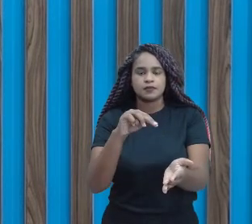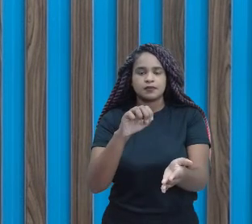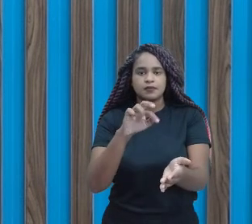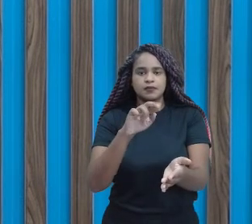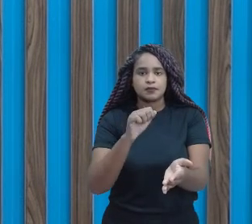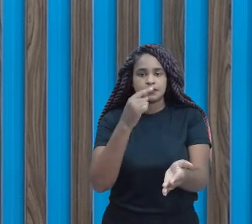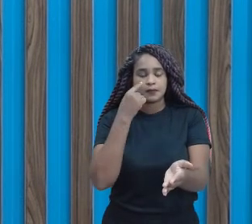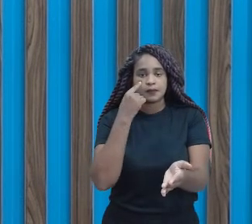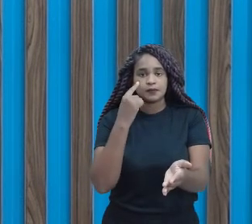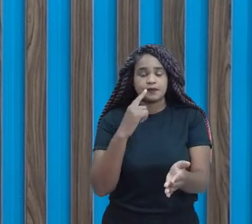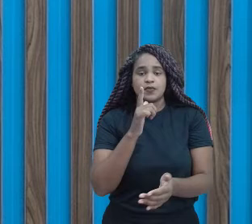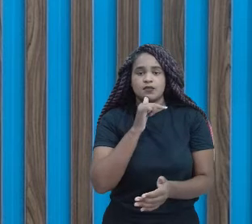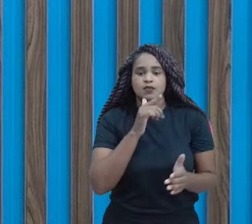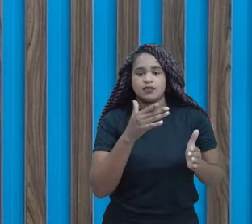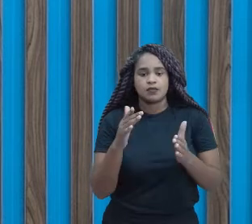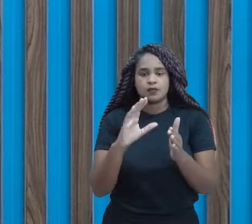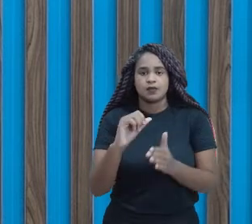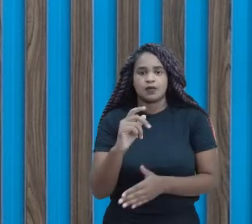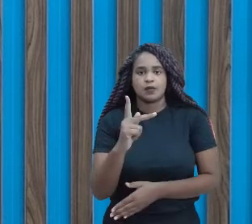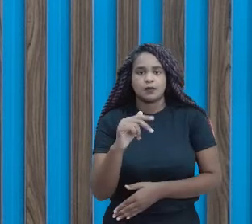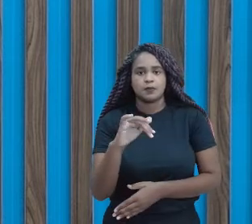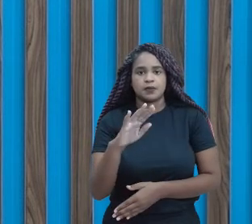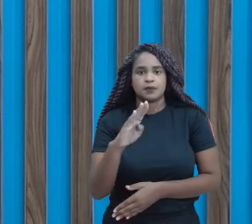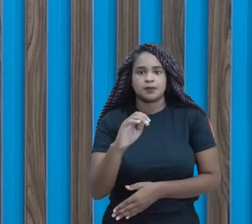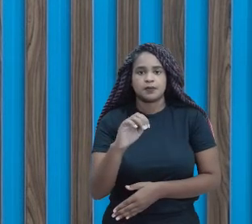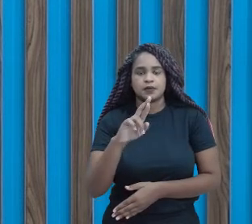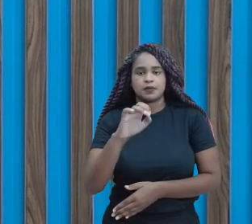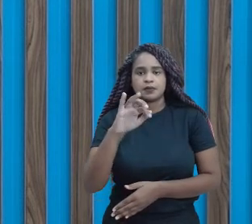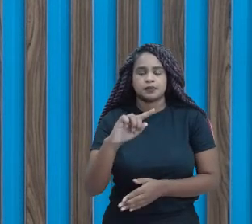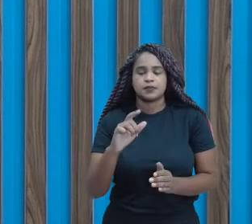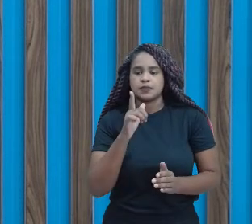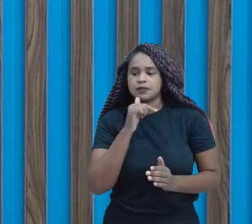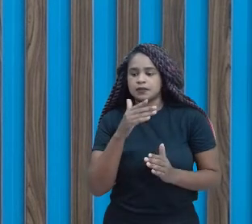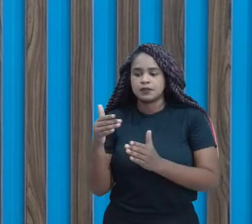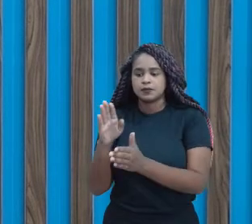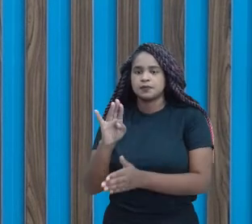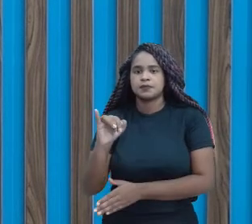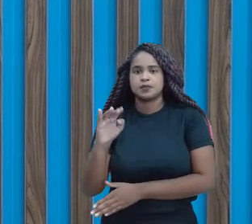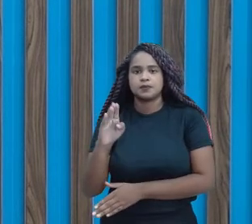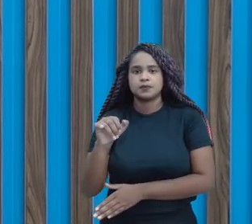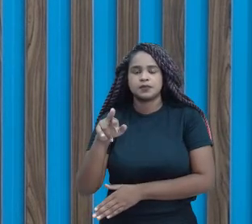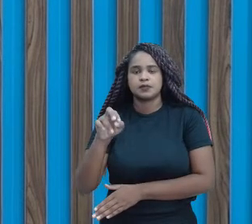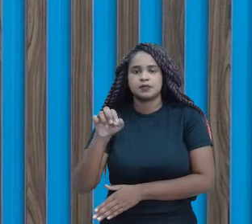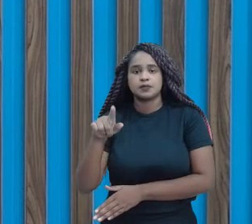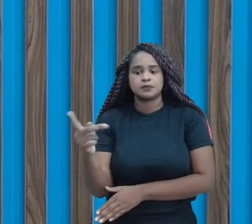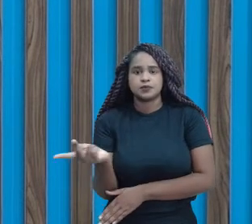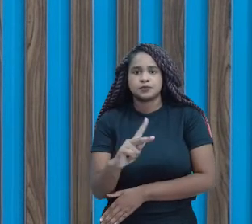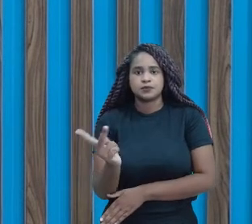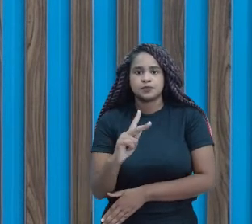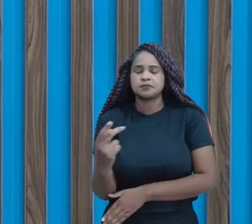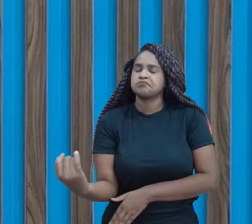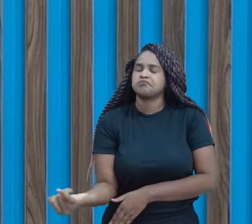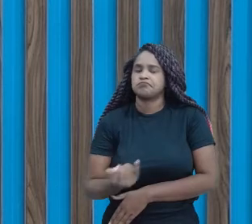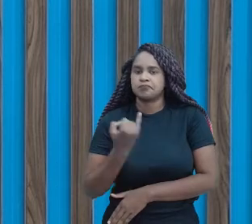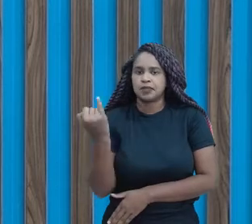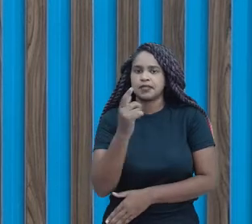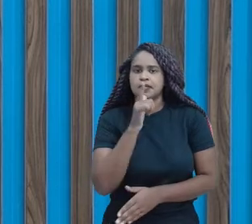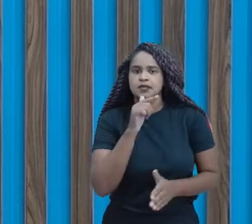Rio Bibiribe são os 2 mais importantes rios que cortam a cidade do Recife. Eles